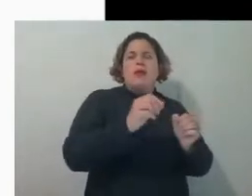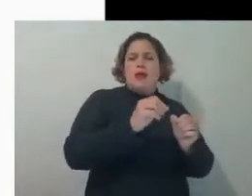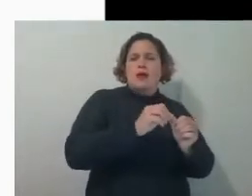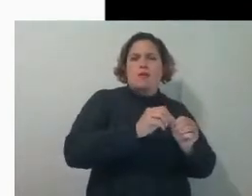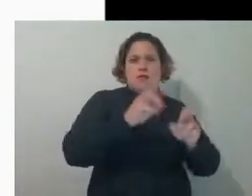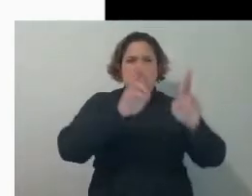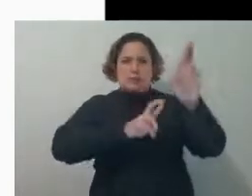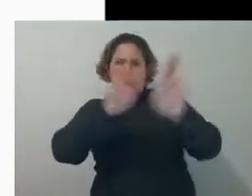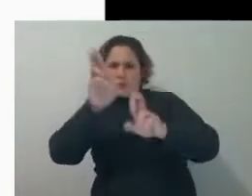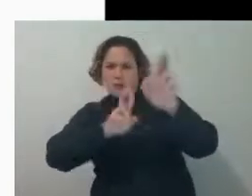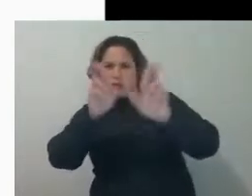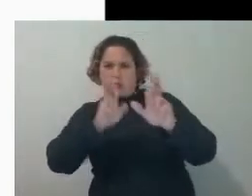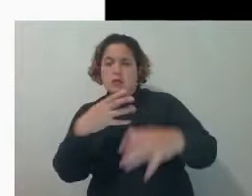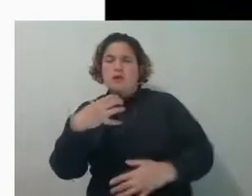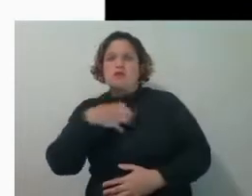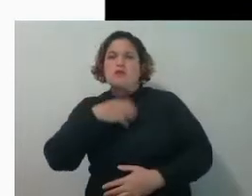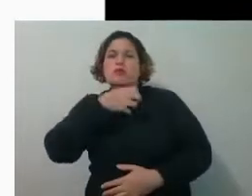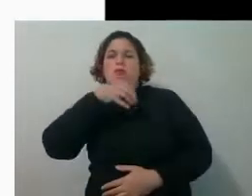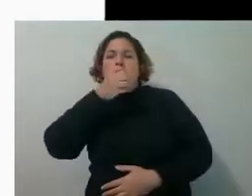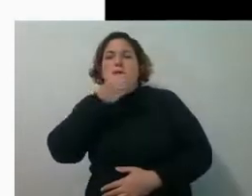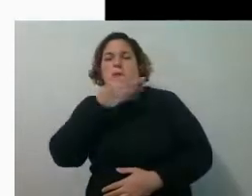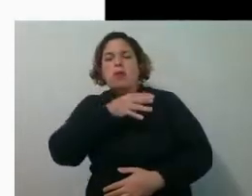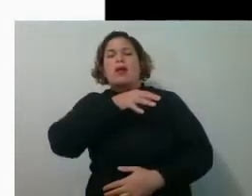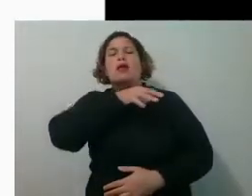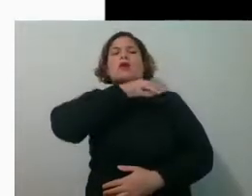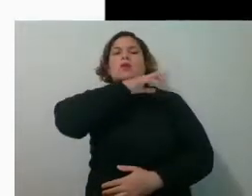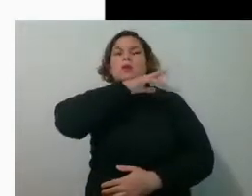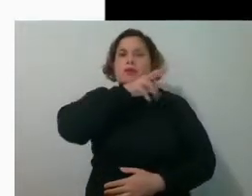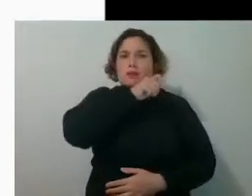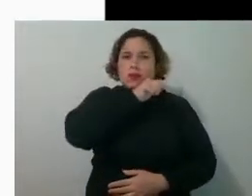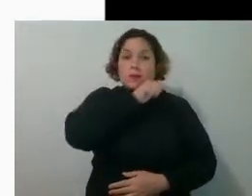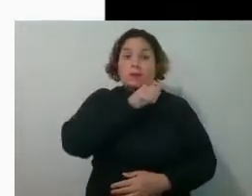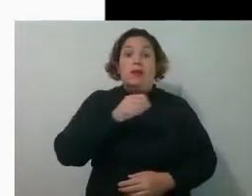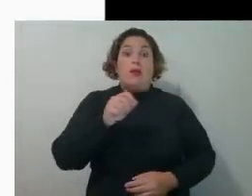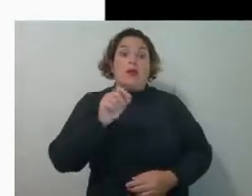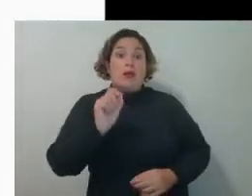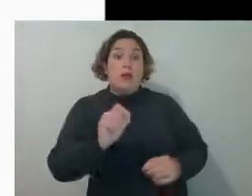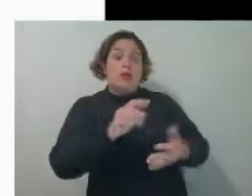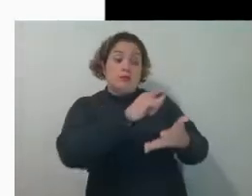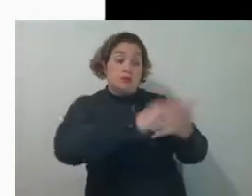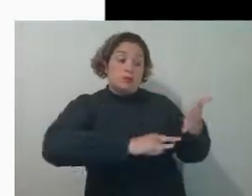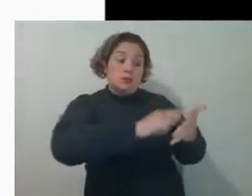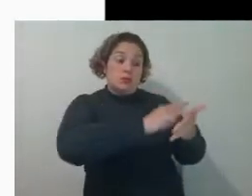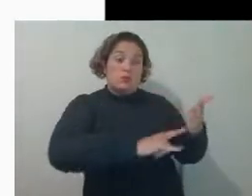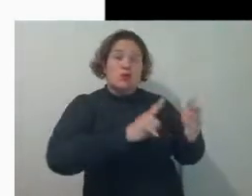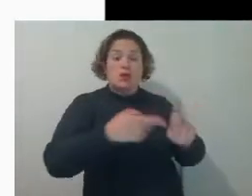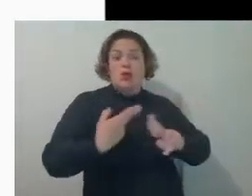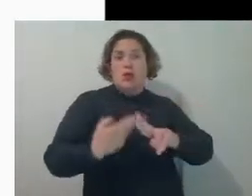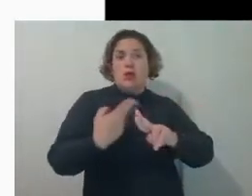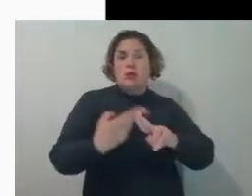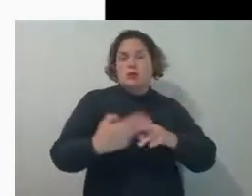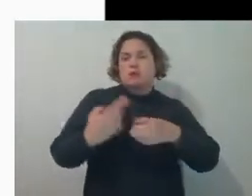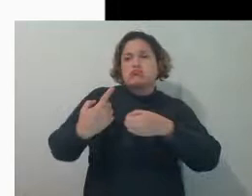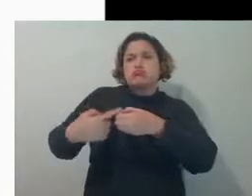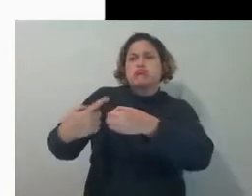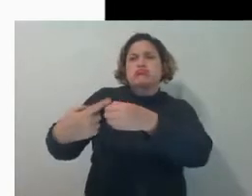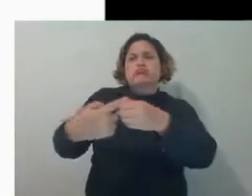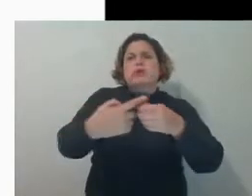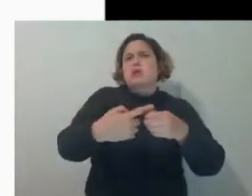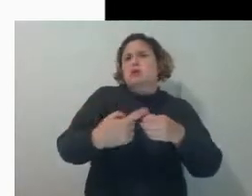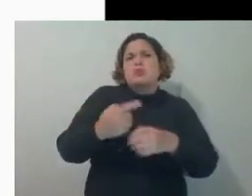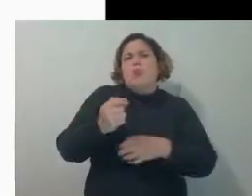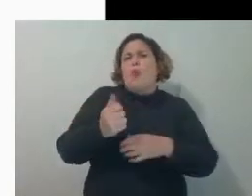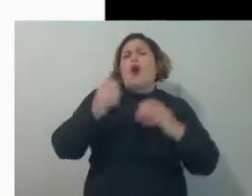perícia em bem-estar animal, que é esse protocolo utilizado aqui nos municípios, na maioria